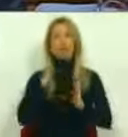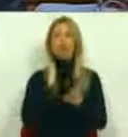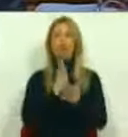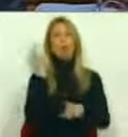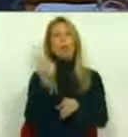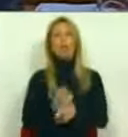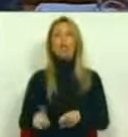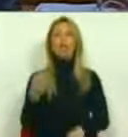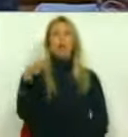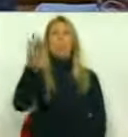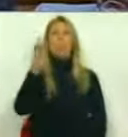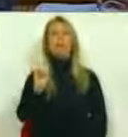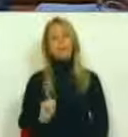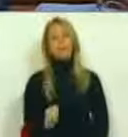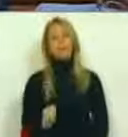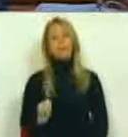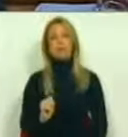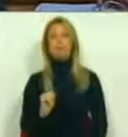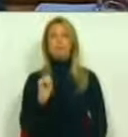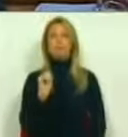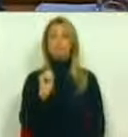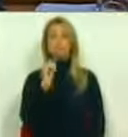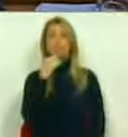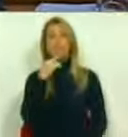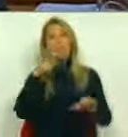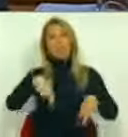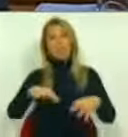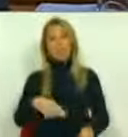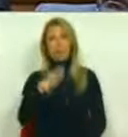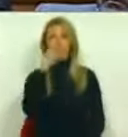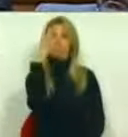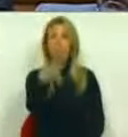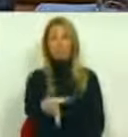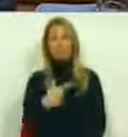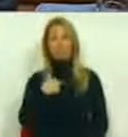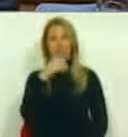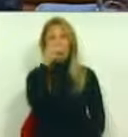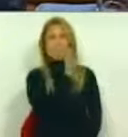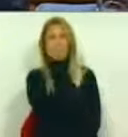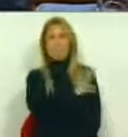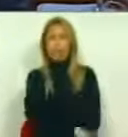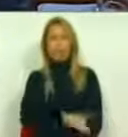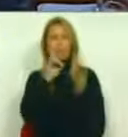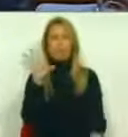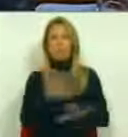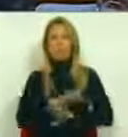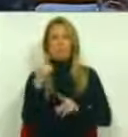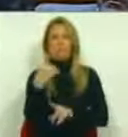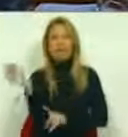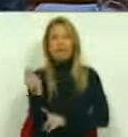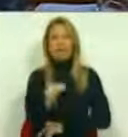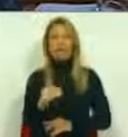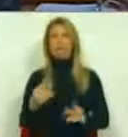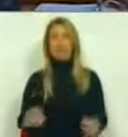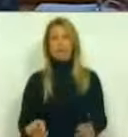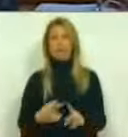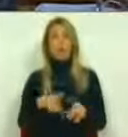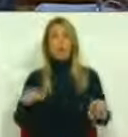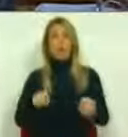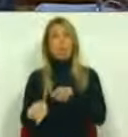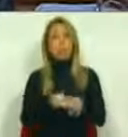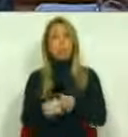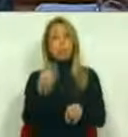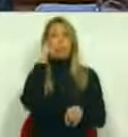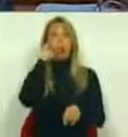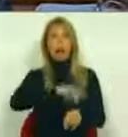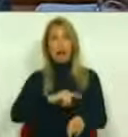Socialista. Termino verberando a hipocrisia e a tentativa de aproveitamento político por parte de quem, até há